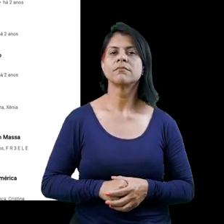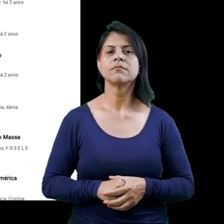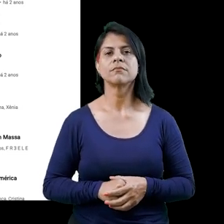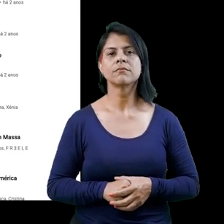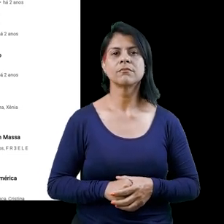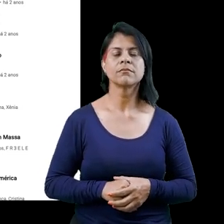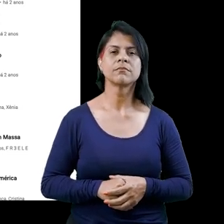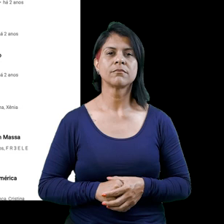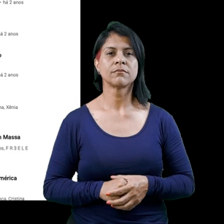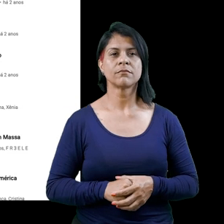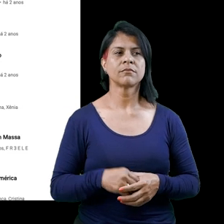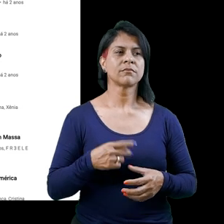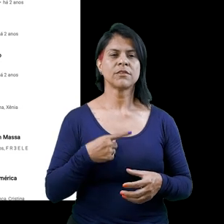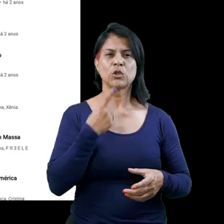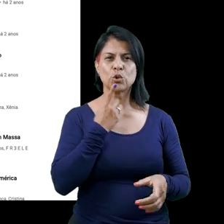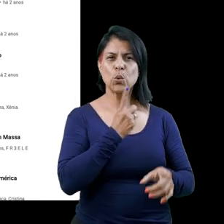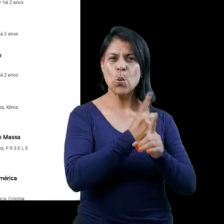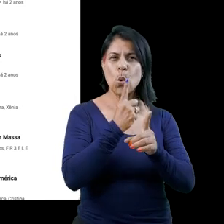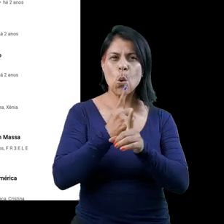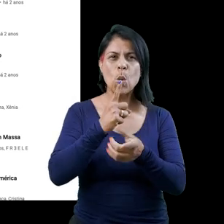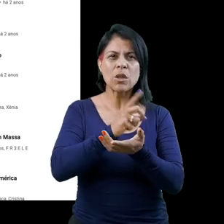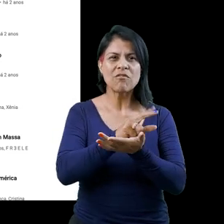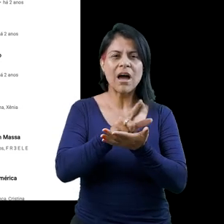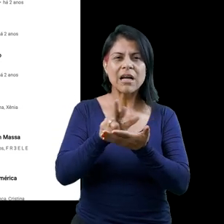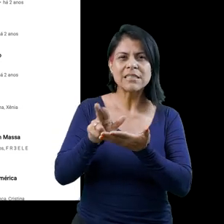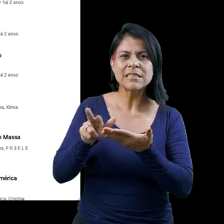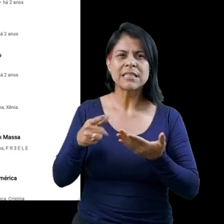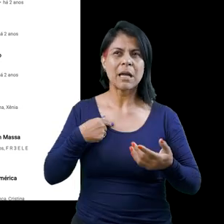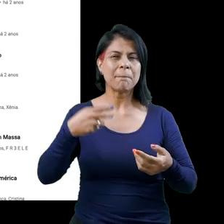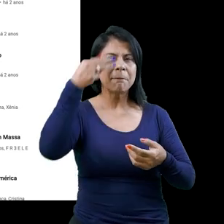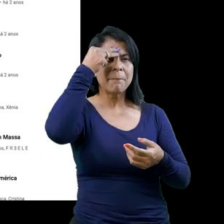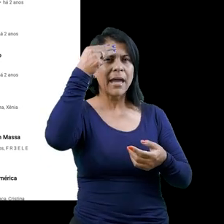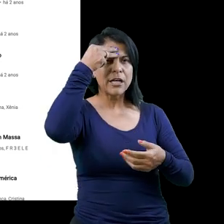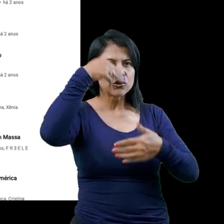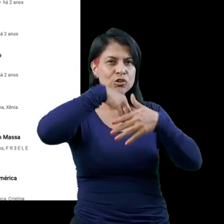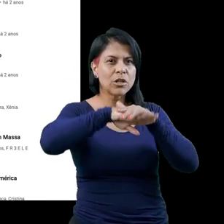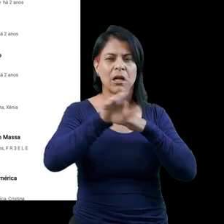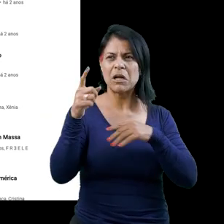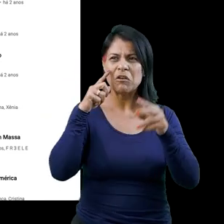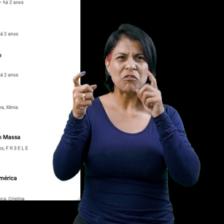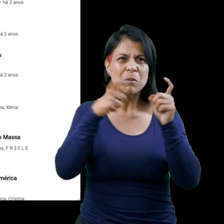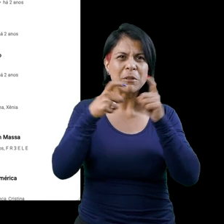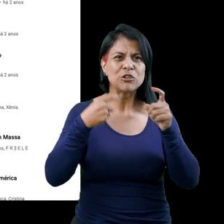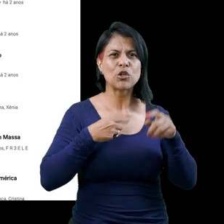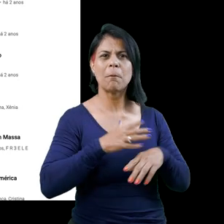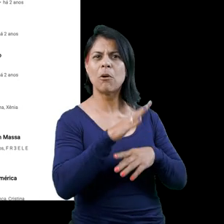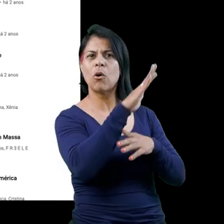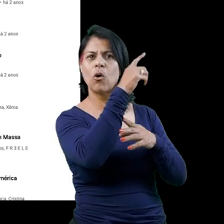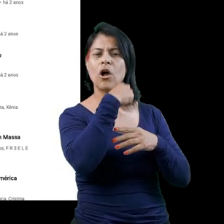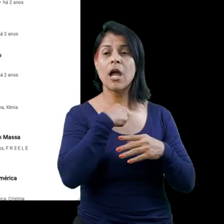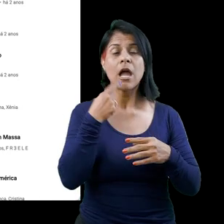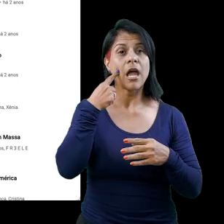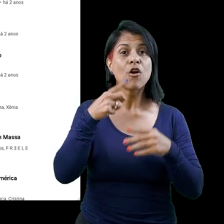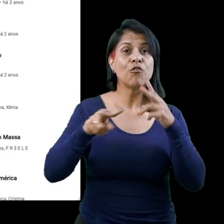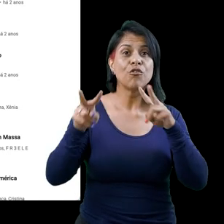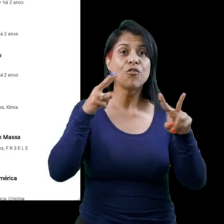No mais eu te conto, várias fitas na pista, a ferida no rosto, a mazela na mente. Eu presinto quem mente, sigo habitando morro, chova. Ensalada no berço, a